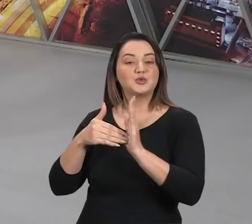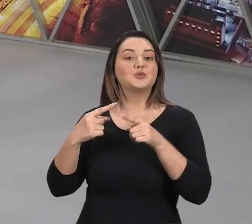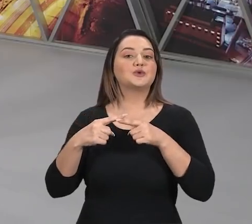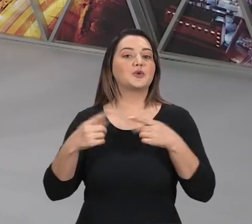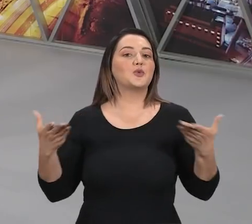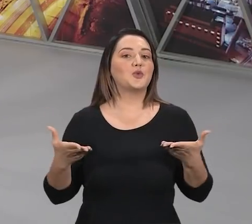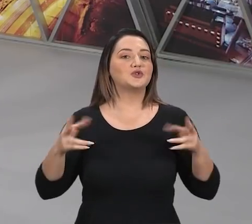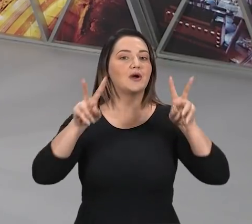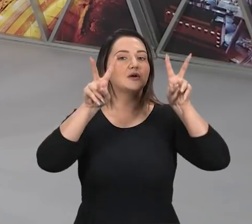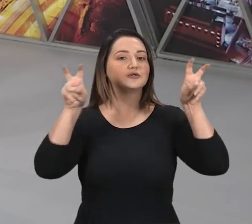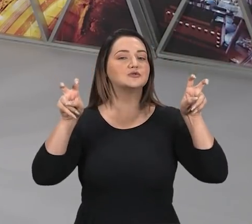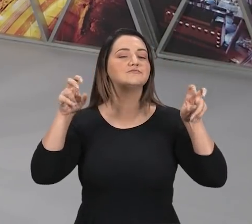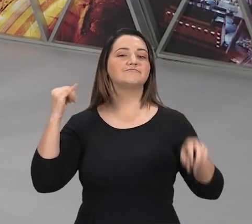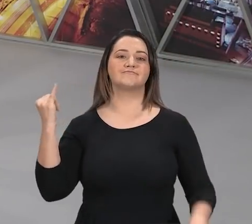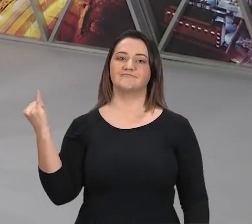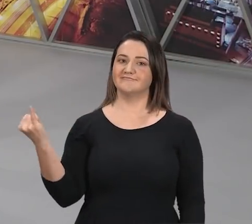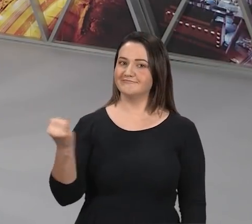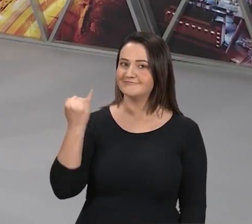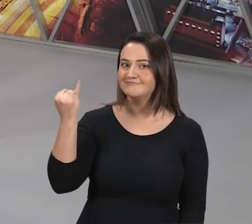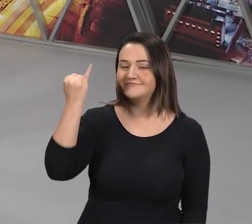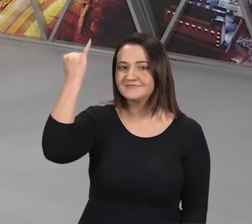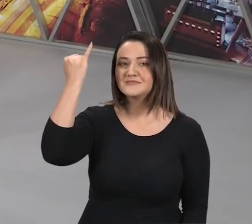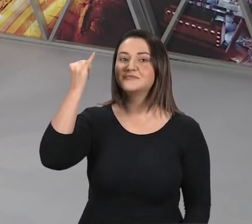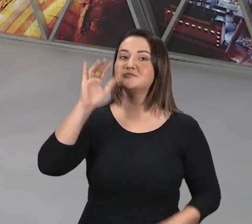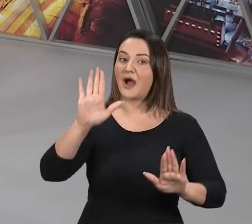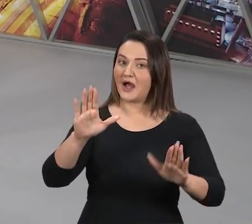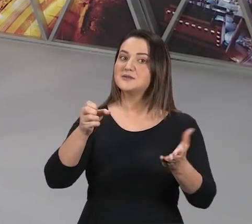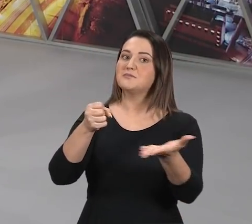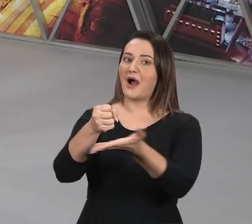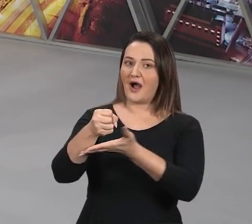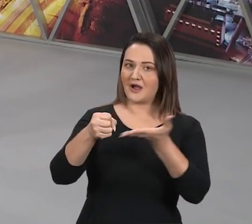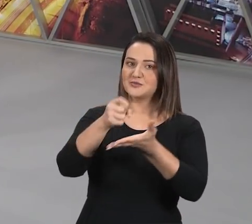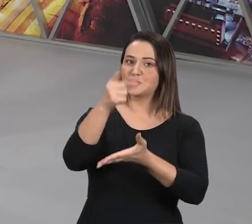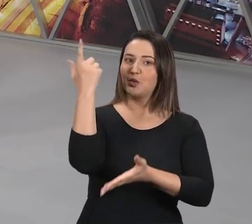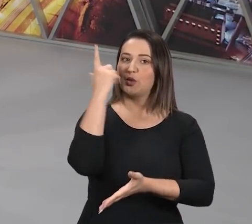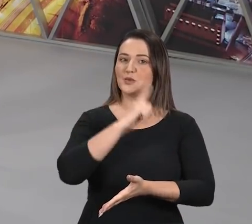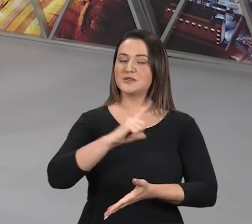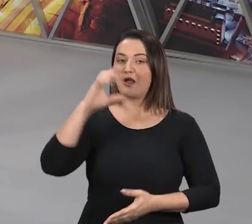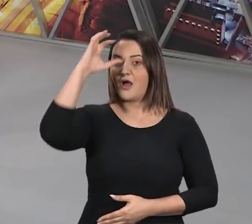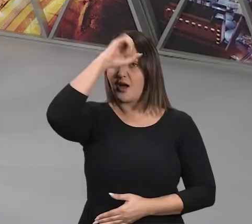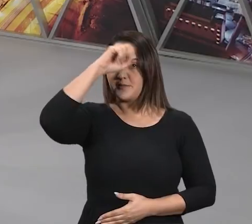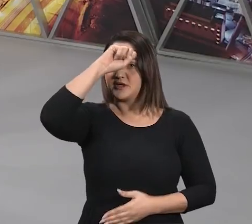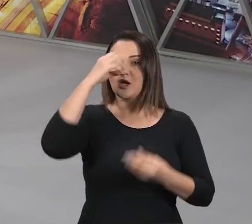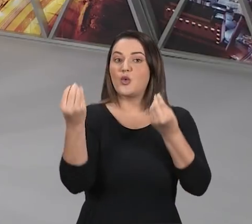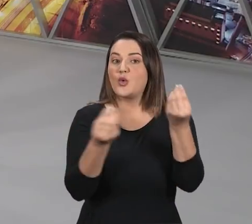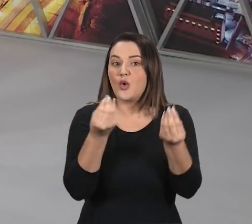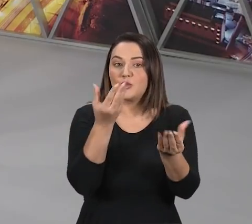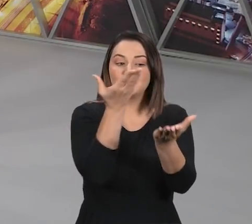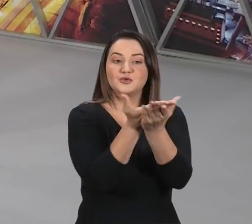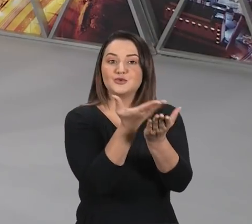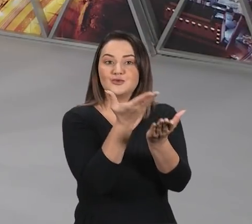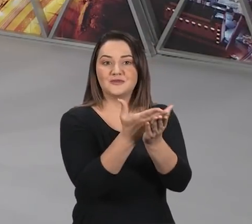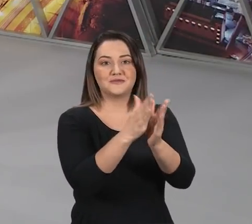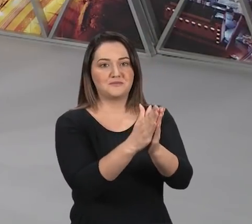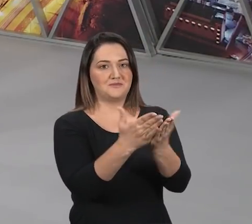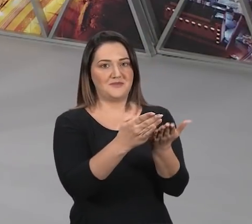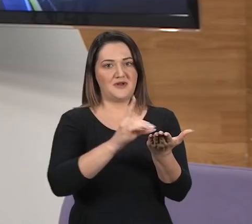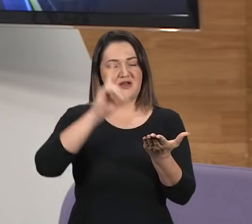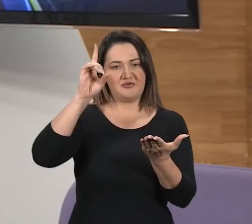textos bíblicos, porque hoje vamos entrar num assunto fundamental, básico para você entender a palavra de